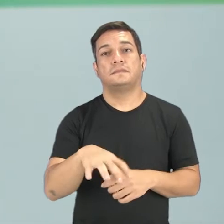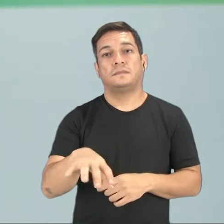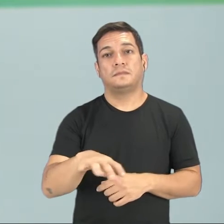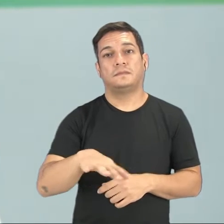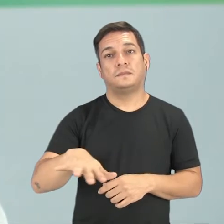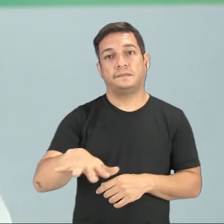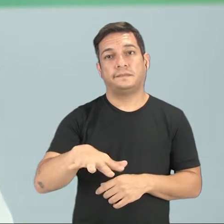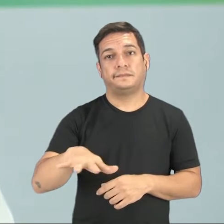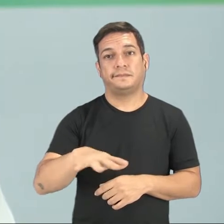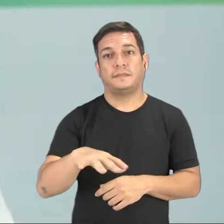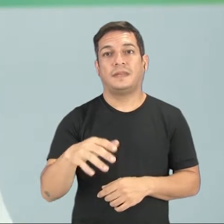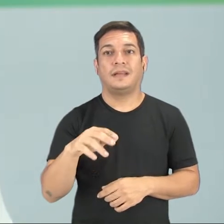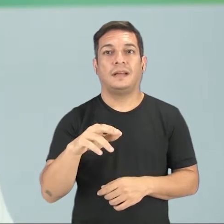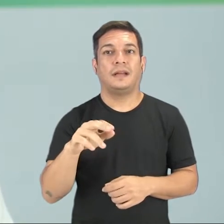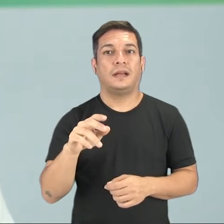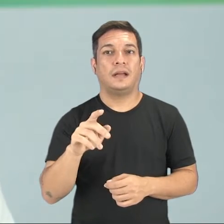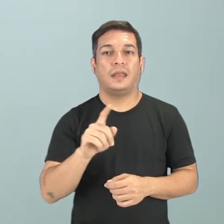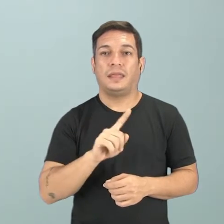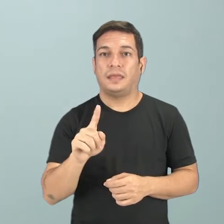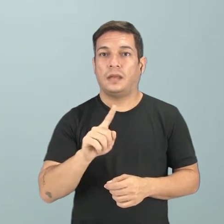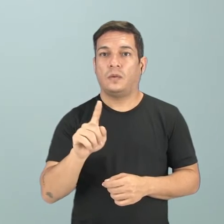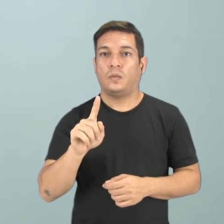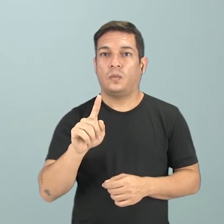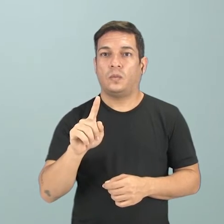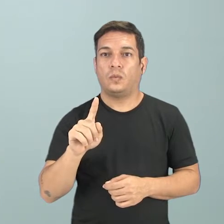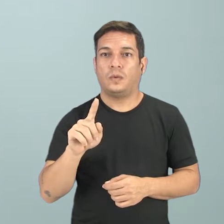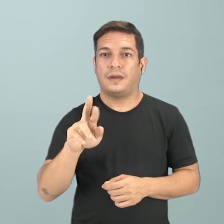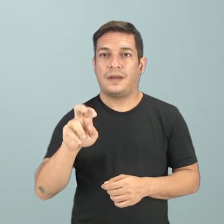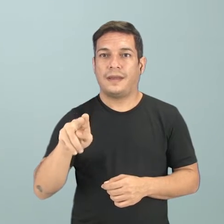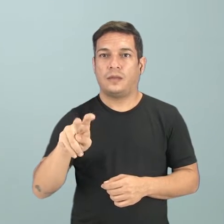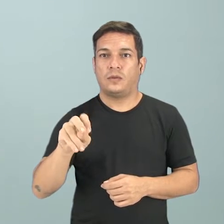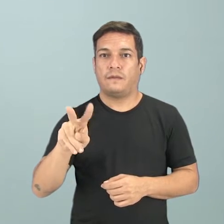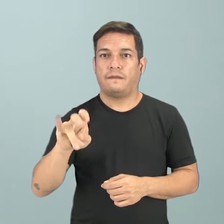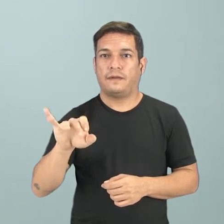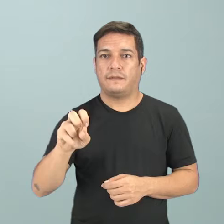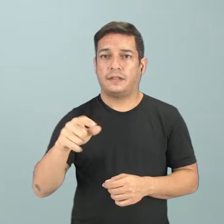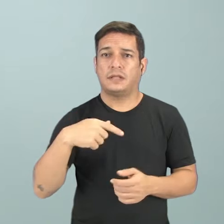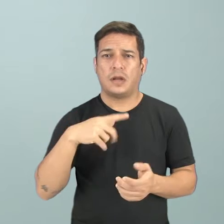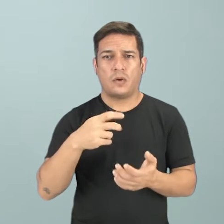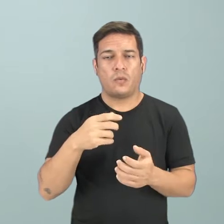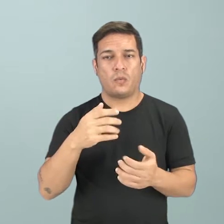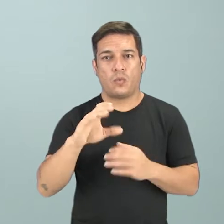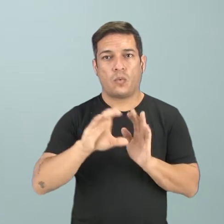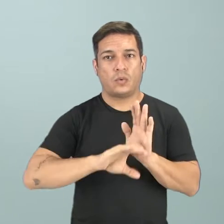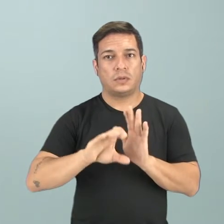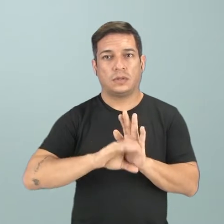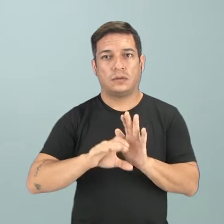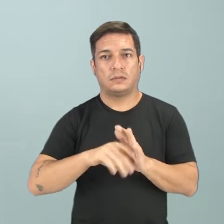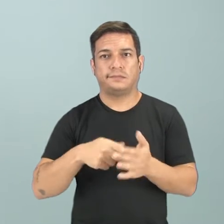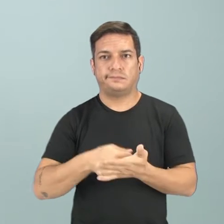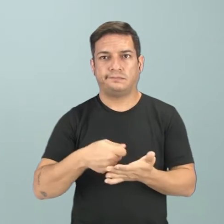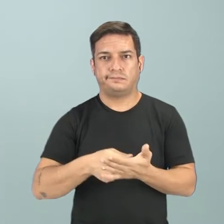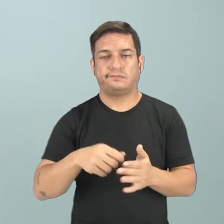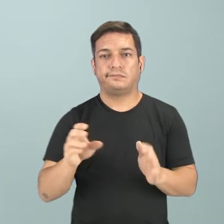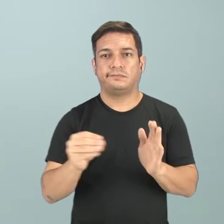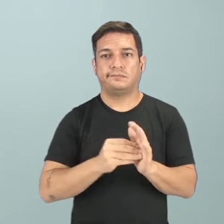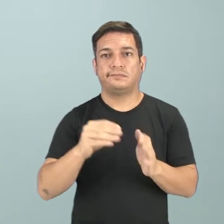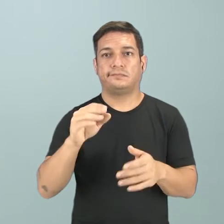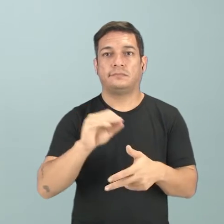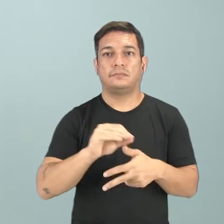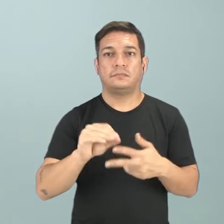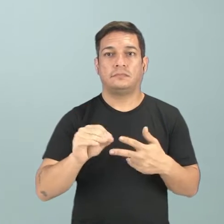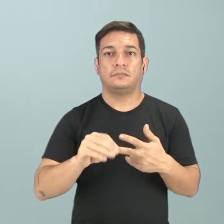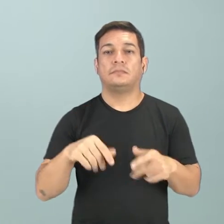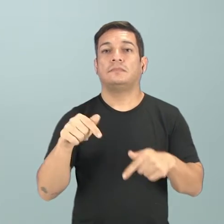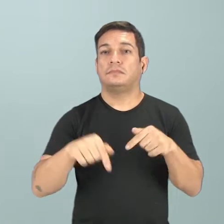energia não renováveis. Tranquilo? Esse é um conteúdo bastante cobrado nas provas de Enem, pode ser cobrado na área de